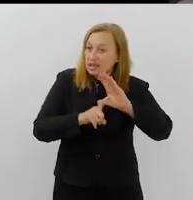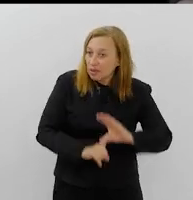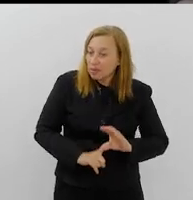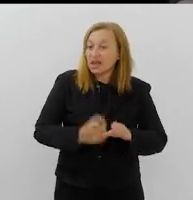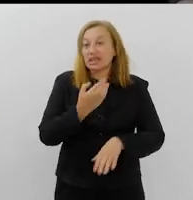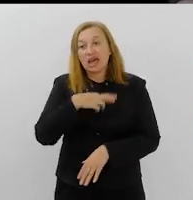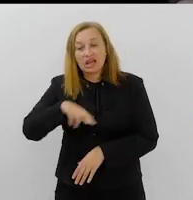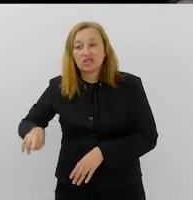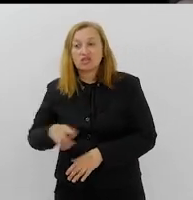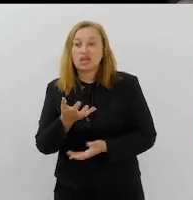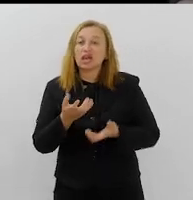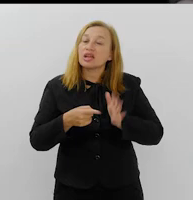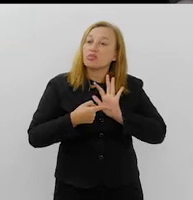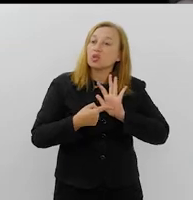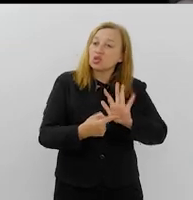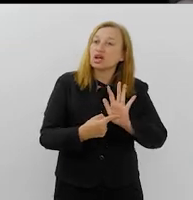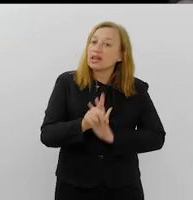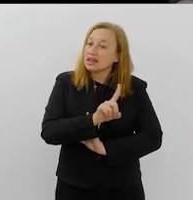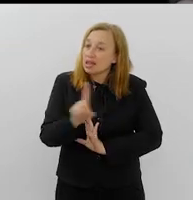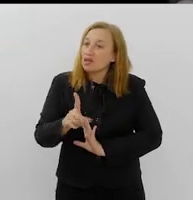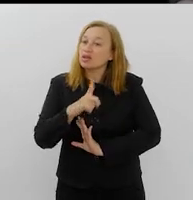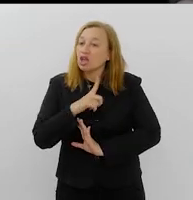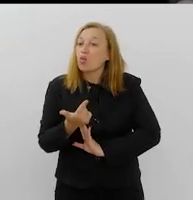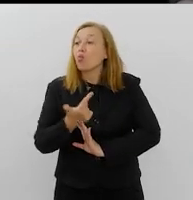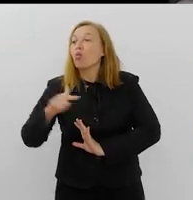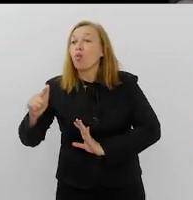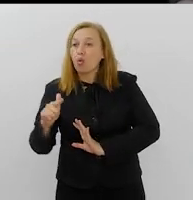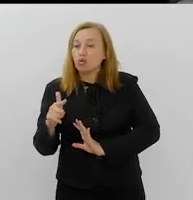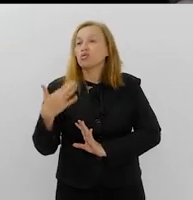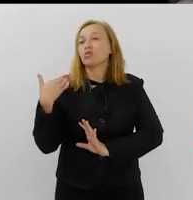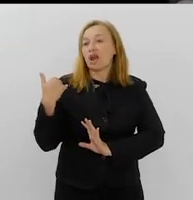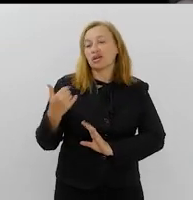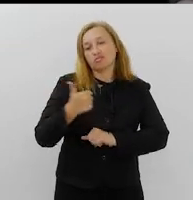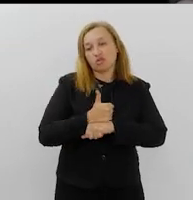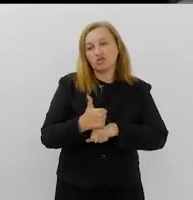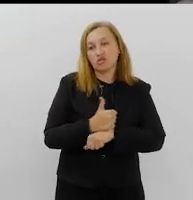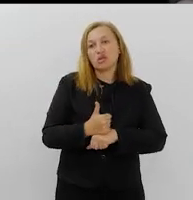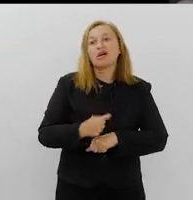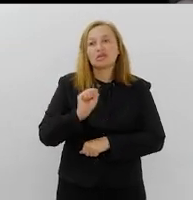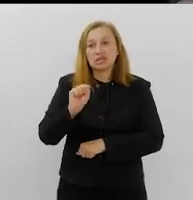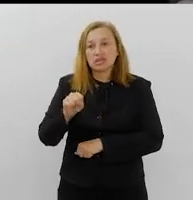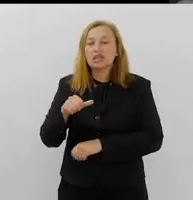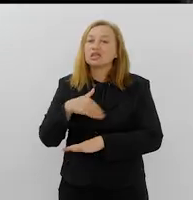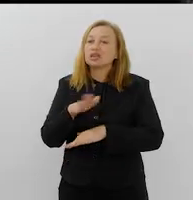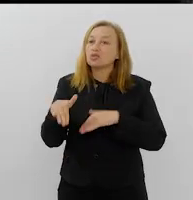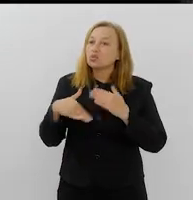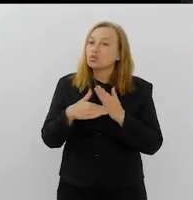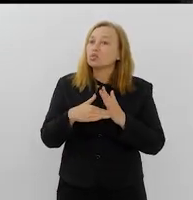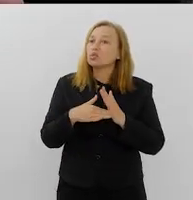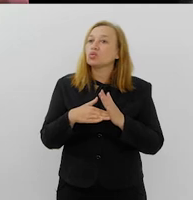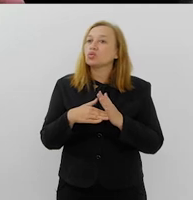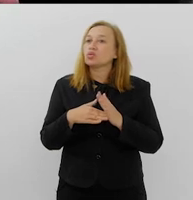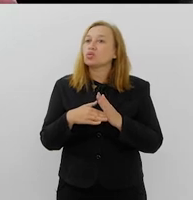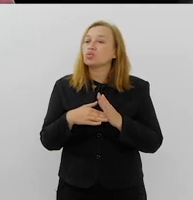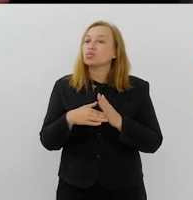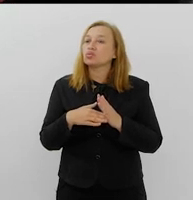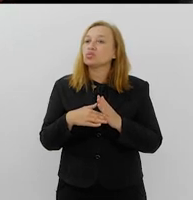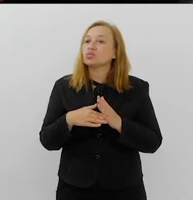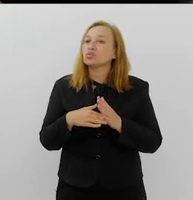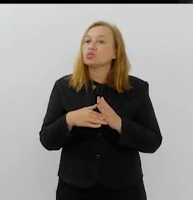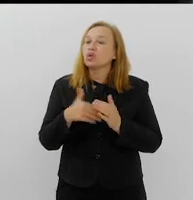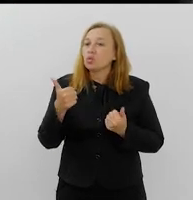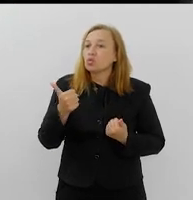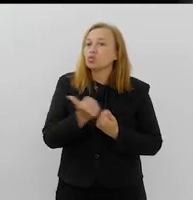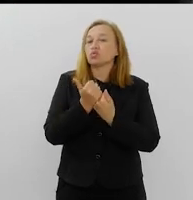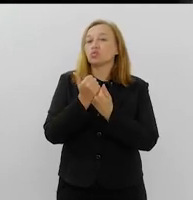religião. E é isso que a gente quer mostrar. Não, ele tem um outro lado profissional. Sim, tem todo vamos